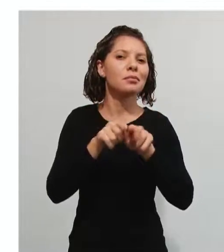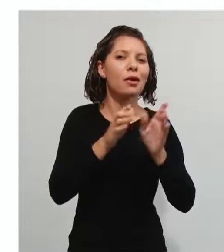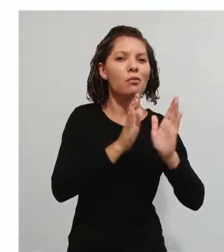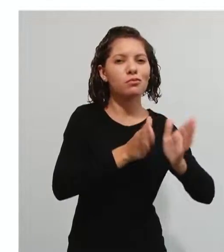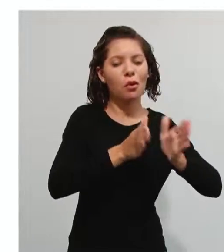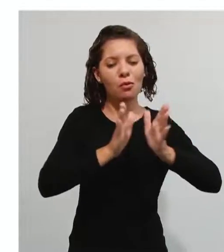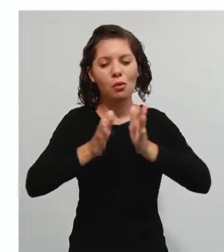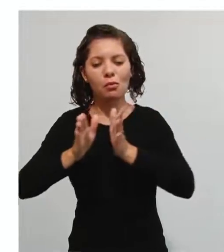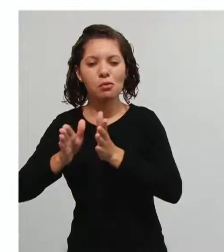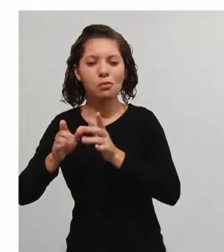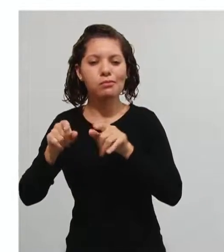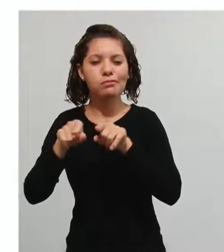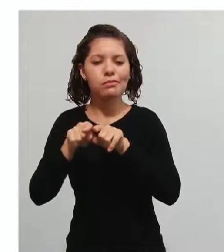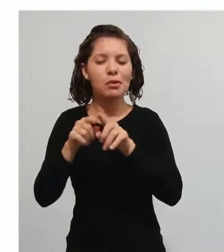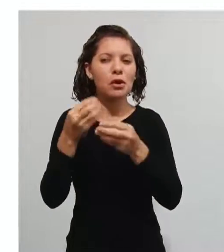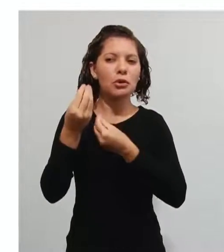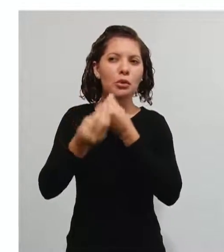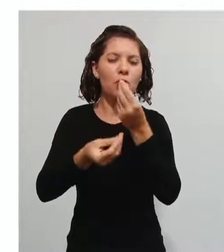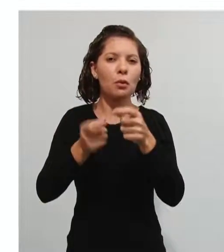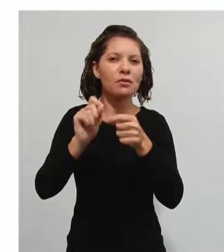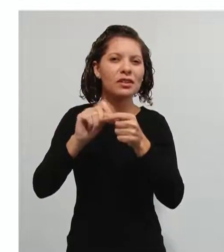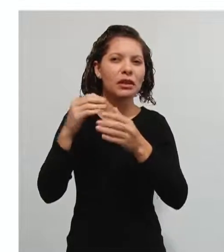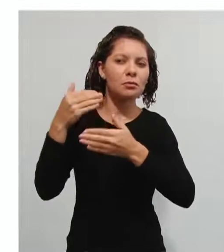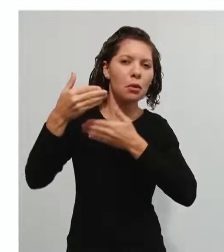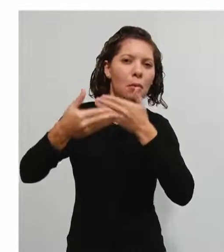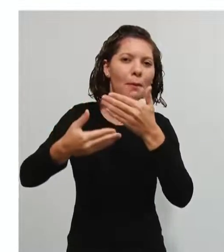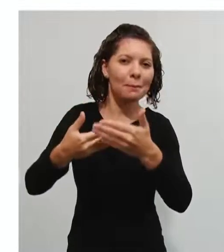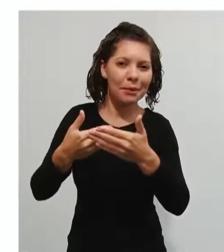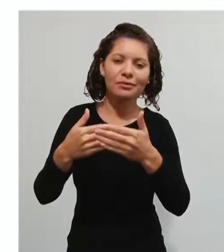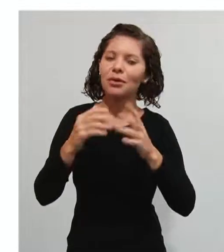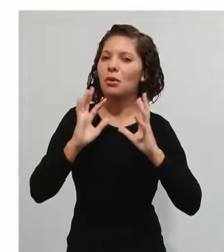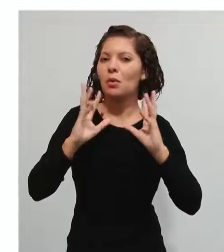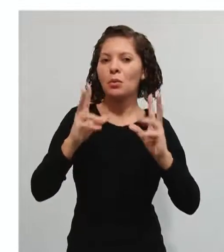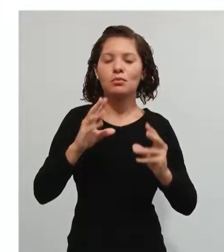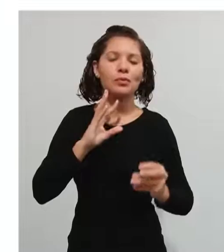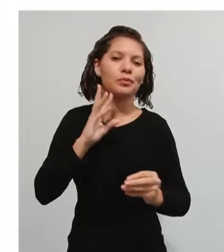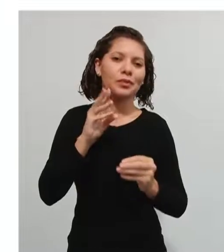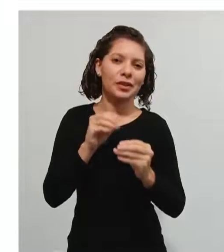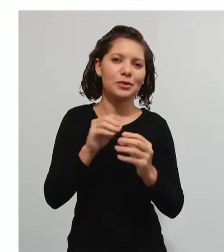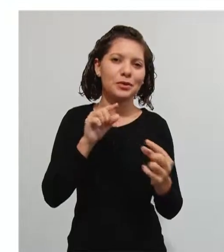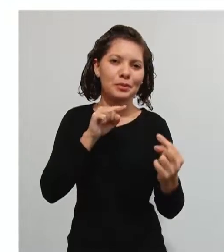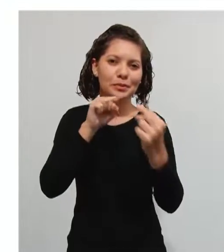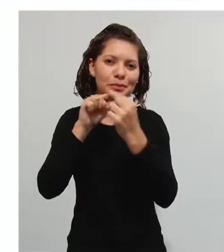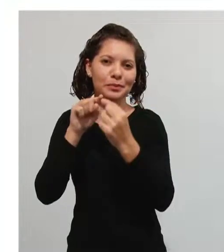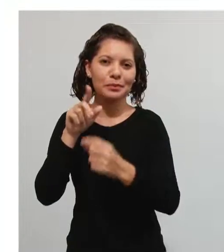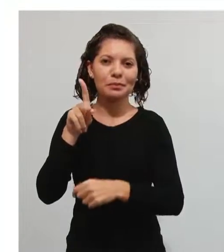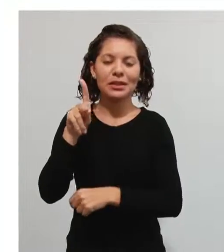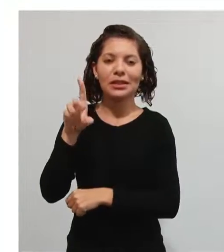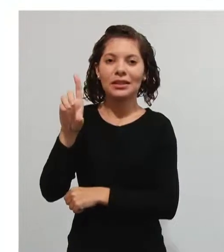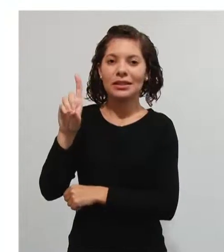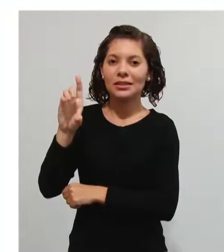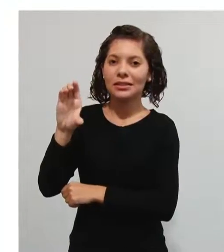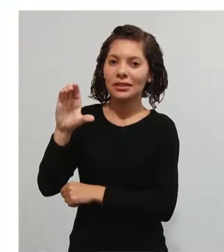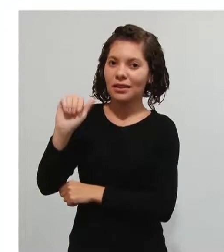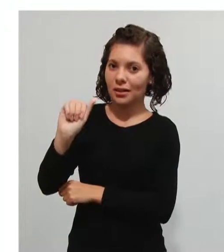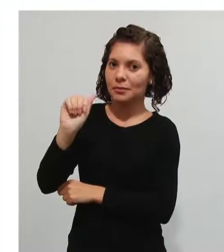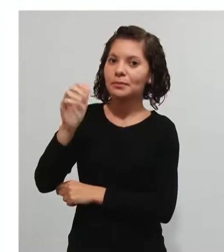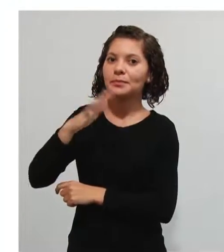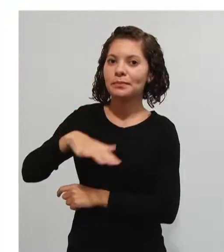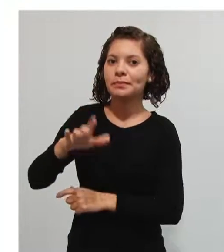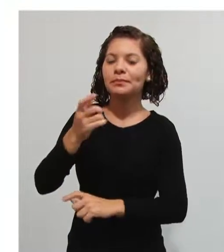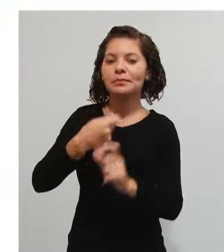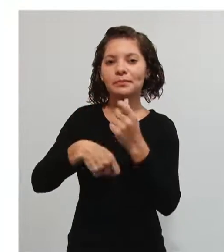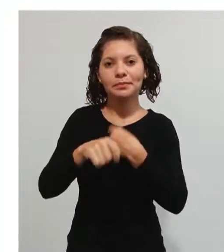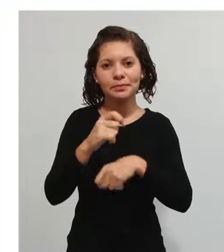a direção e a coordenação dos processos. A aplicação, em suma, do nosso PDCA na